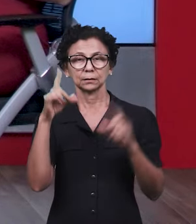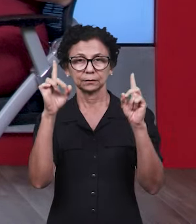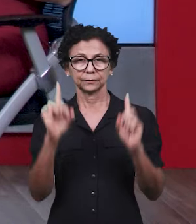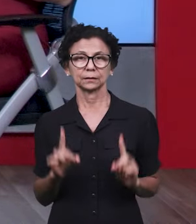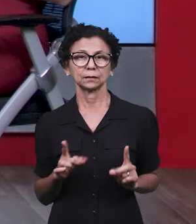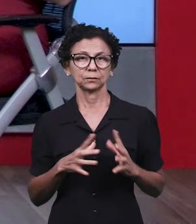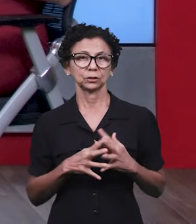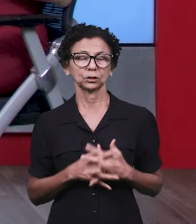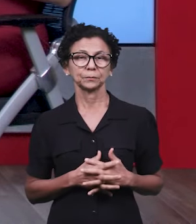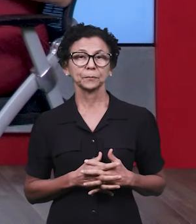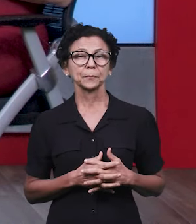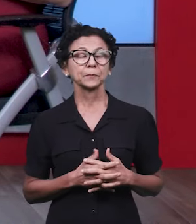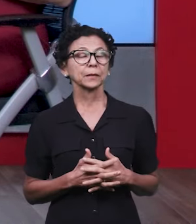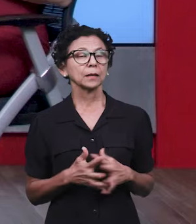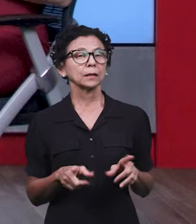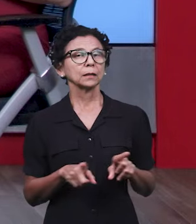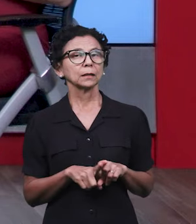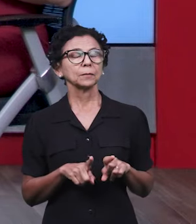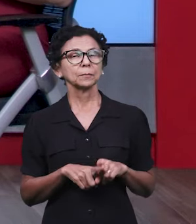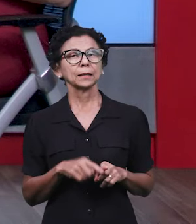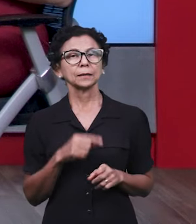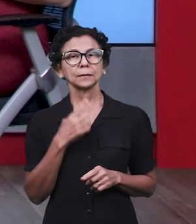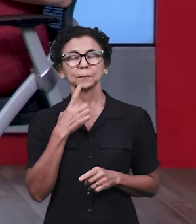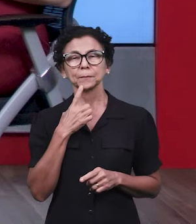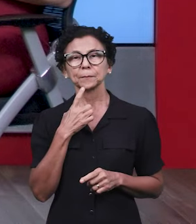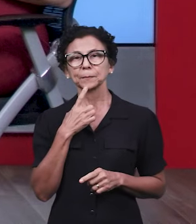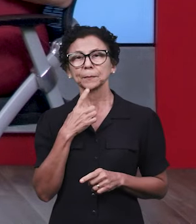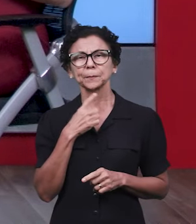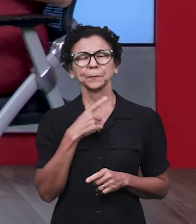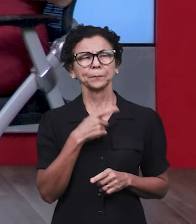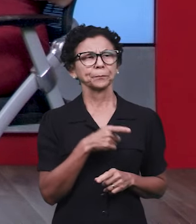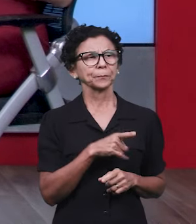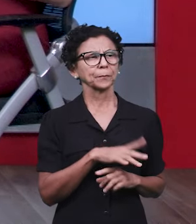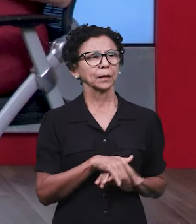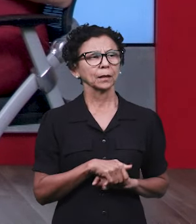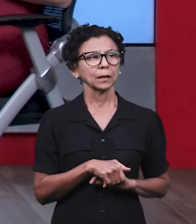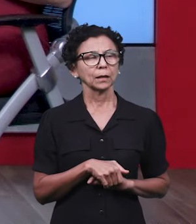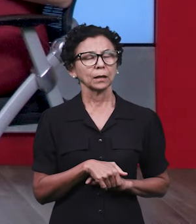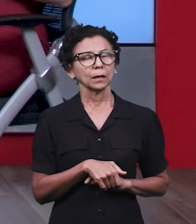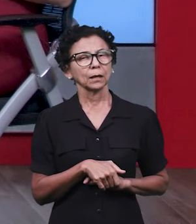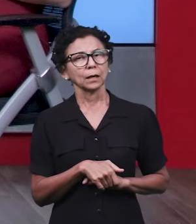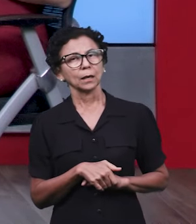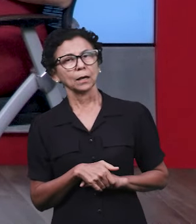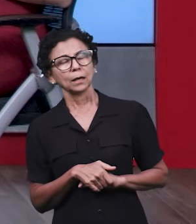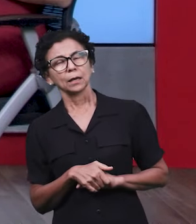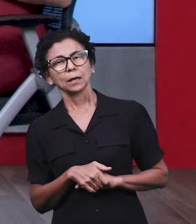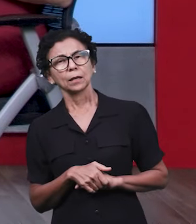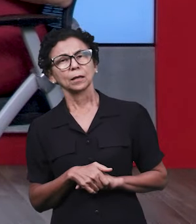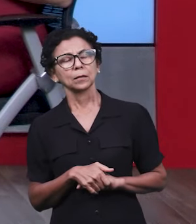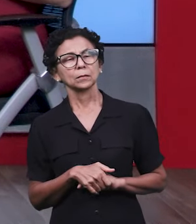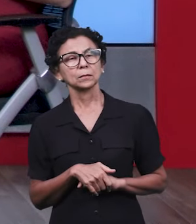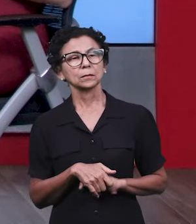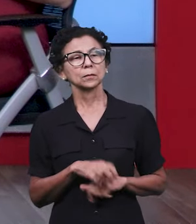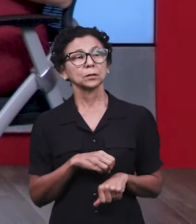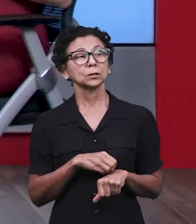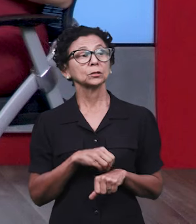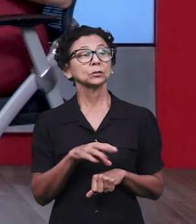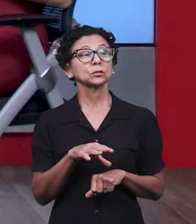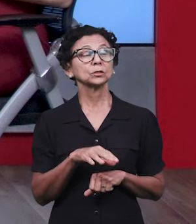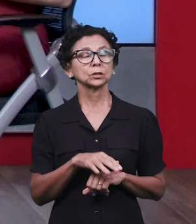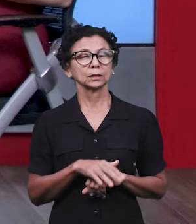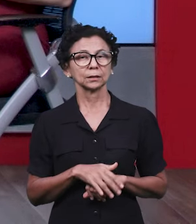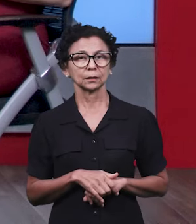quais recursos ou estratégias, né, que a senhora assim, recomenda para que seja trabalhado com esses